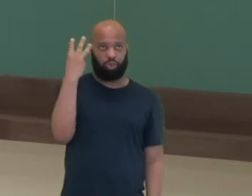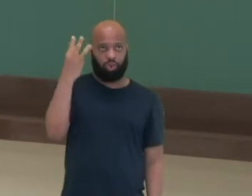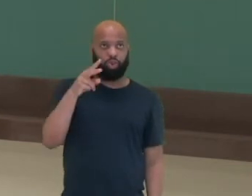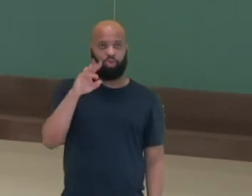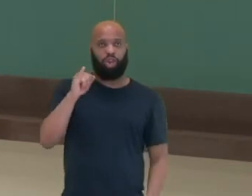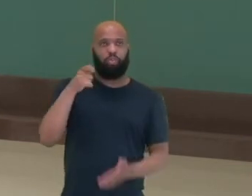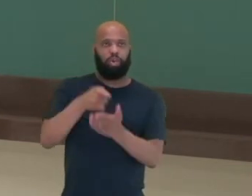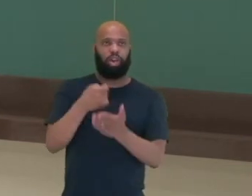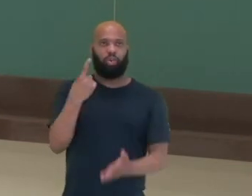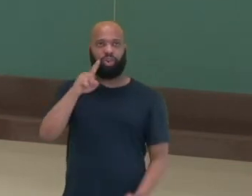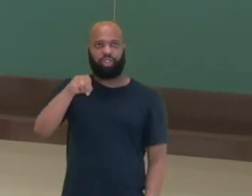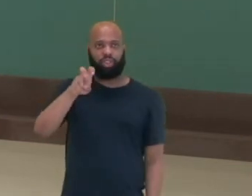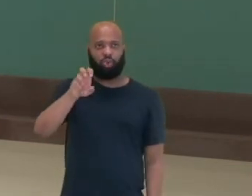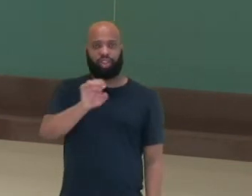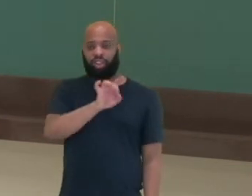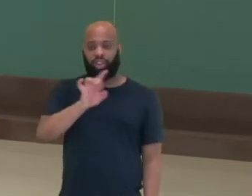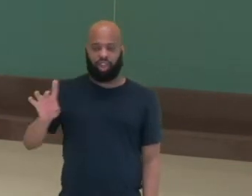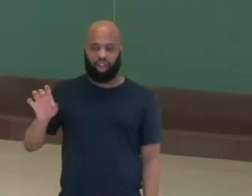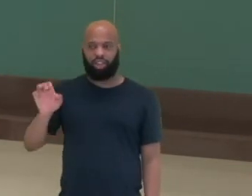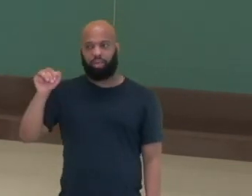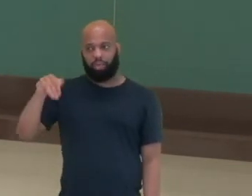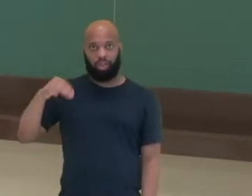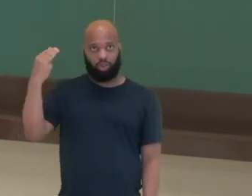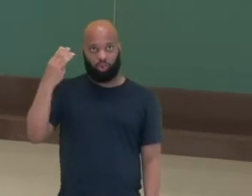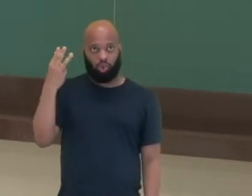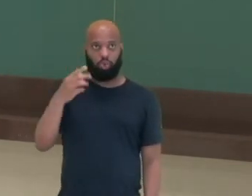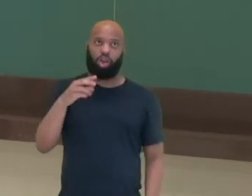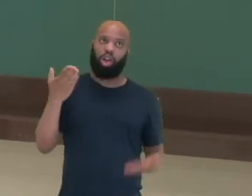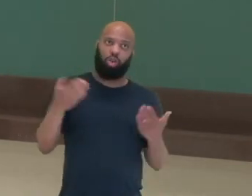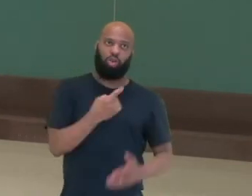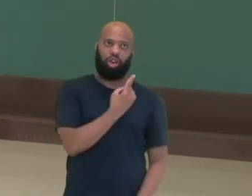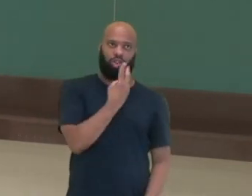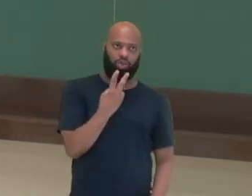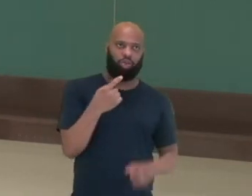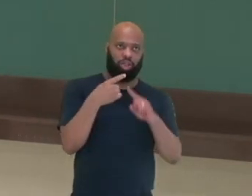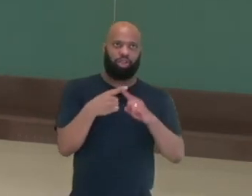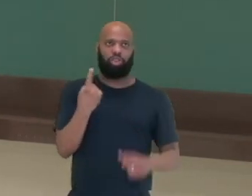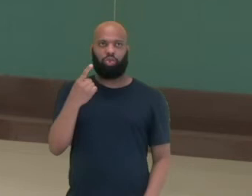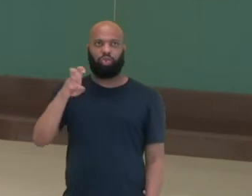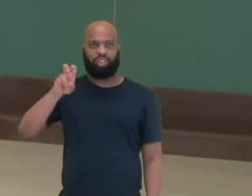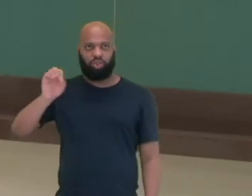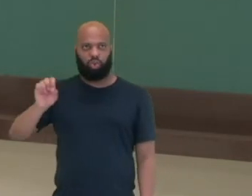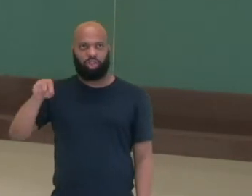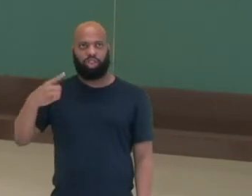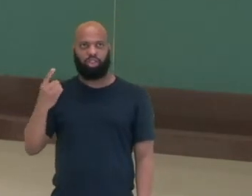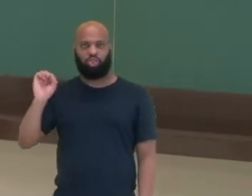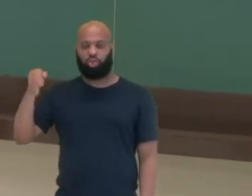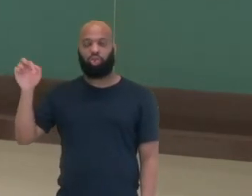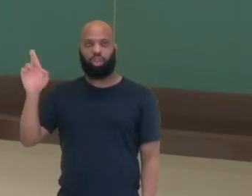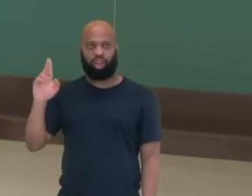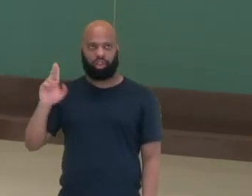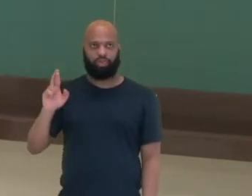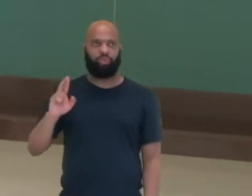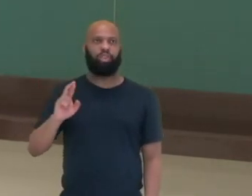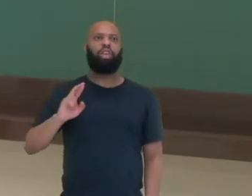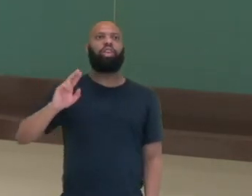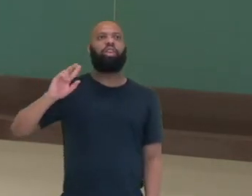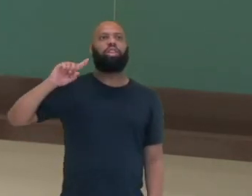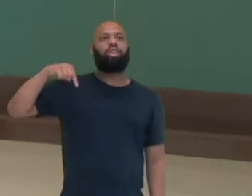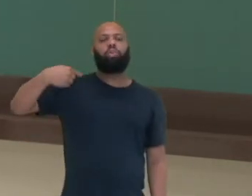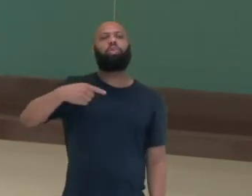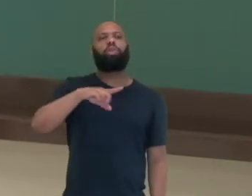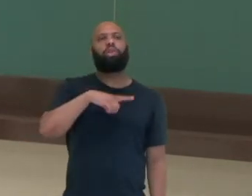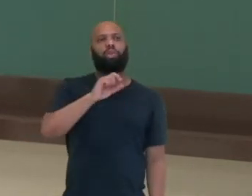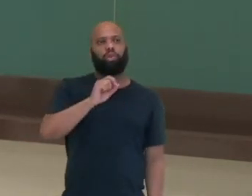então é 1,50. Então, você vai fazer o quê, né? 12 vezes lá 1,50, vai dar R$18. Aí,